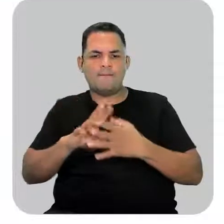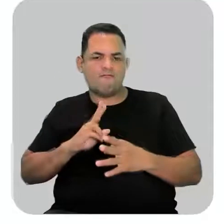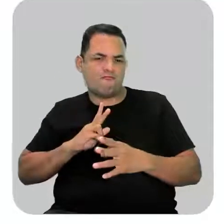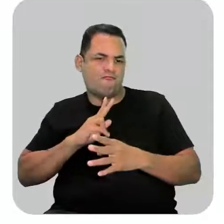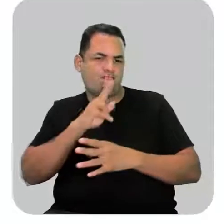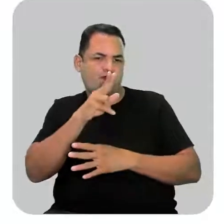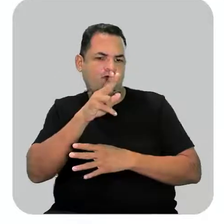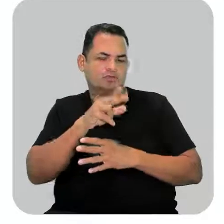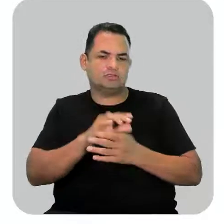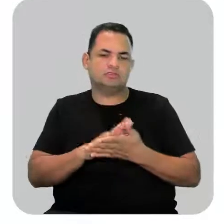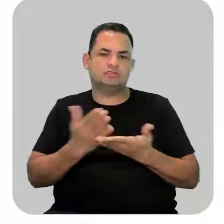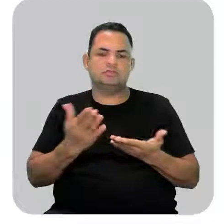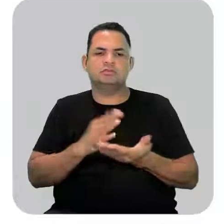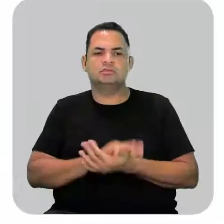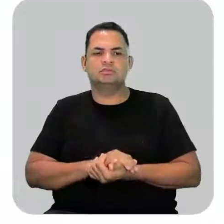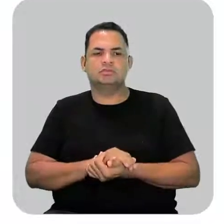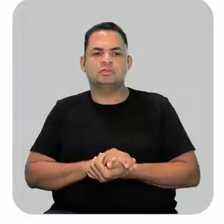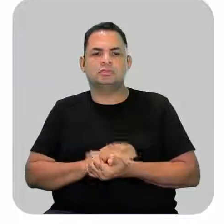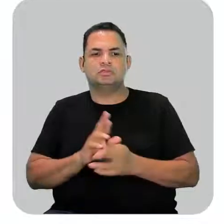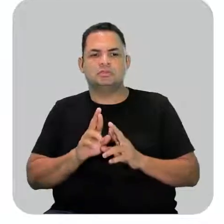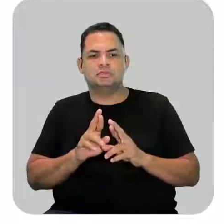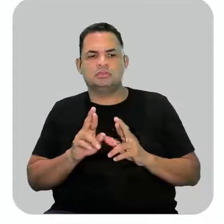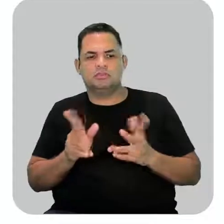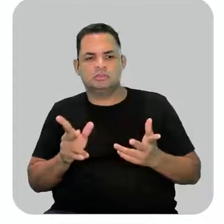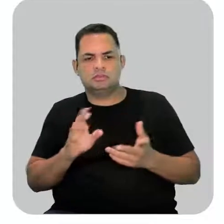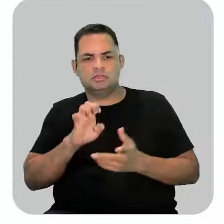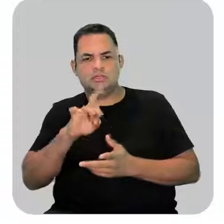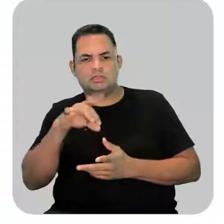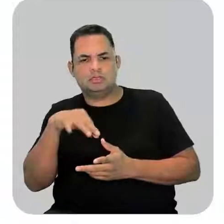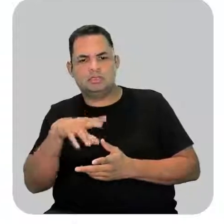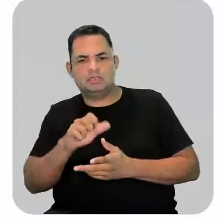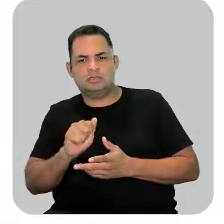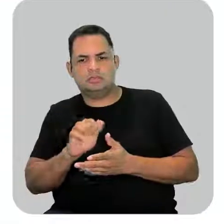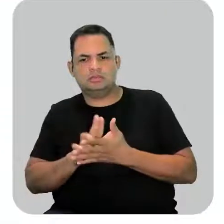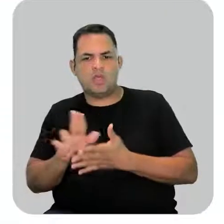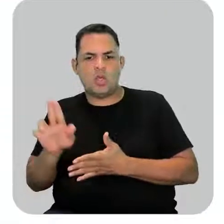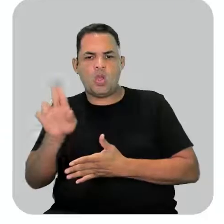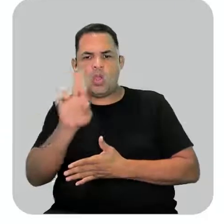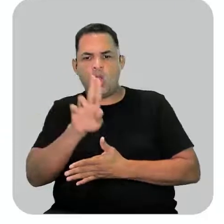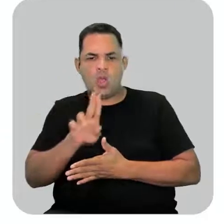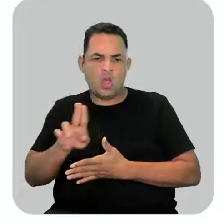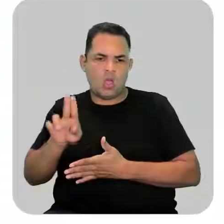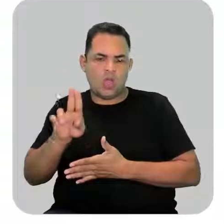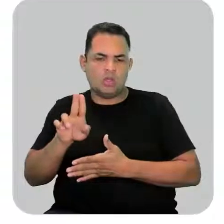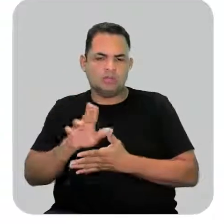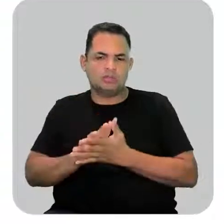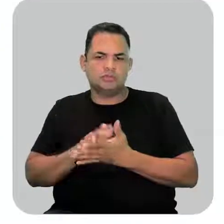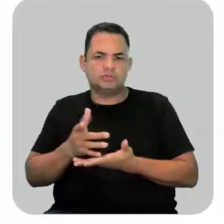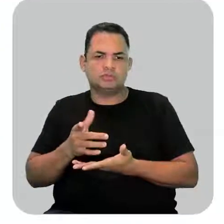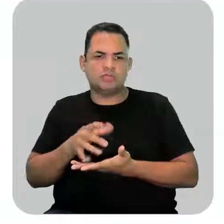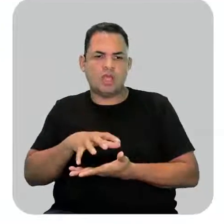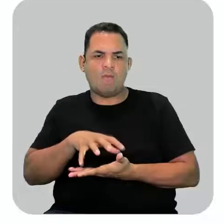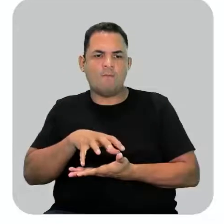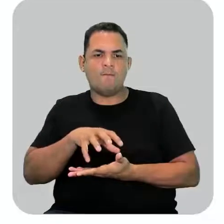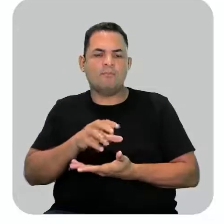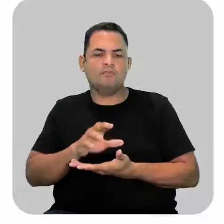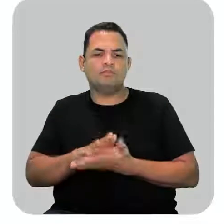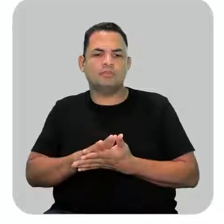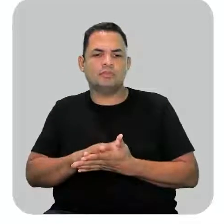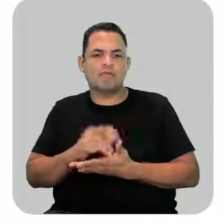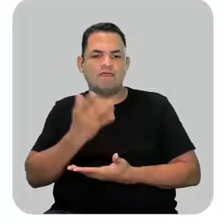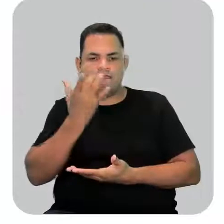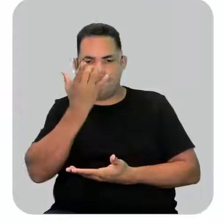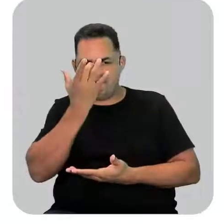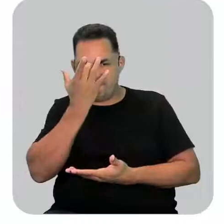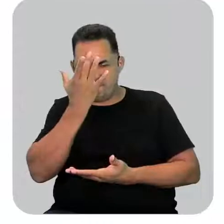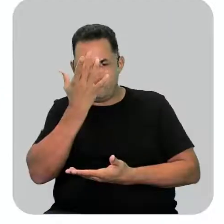potência, né? Diferente do etanol, que ele é usado em larga escala devido à sua obtenção, que ele é mais fácil de